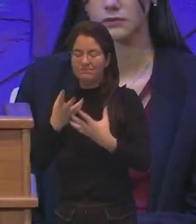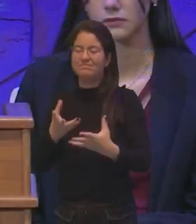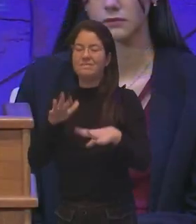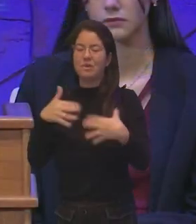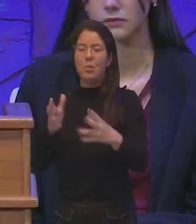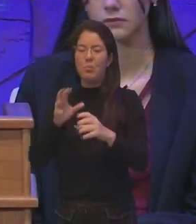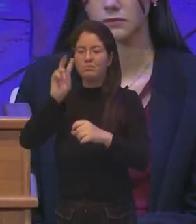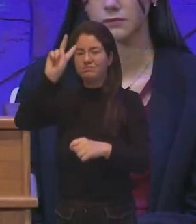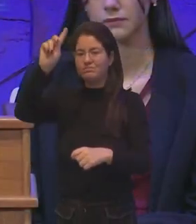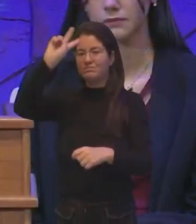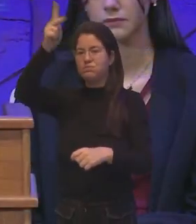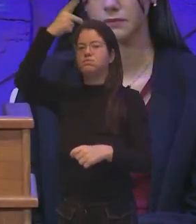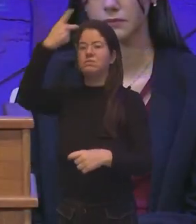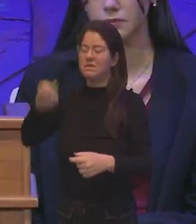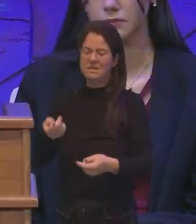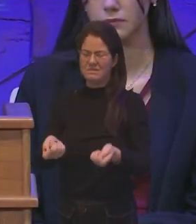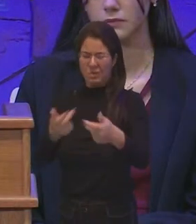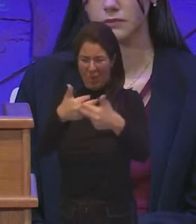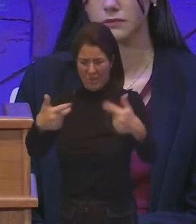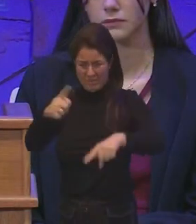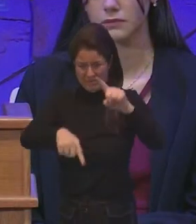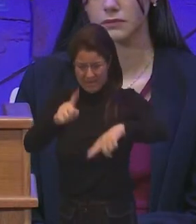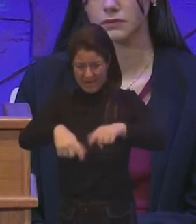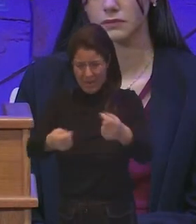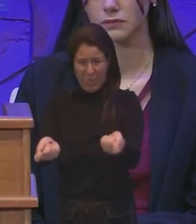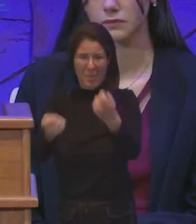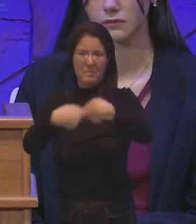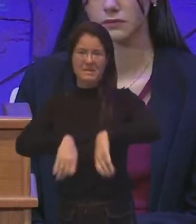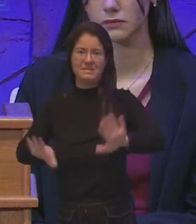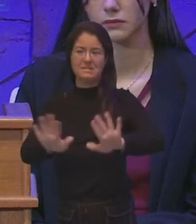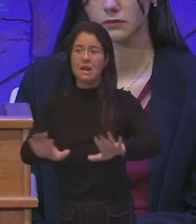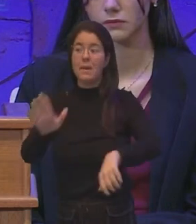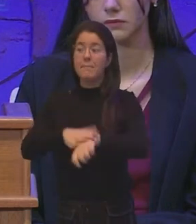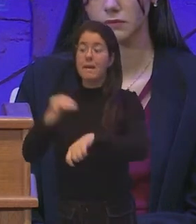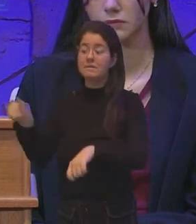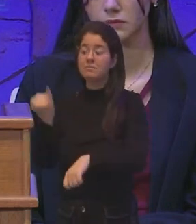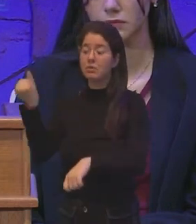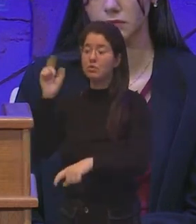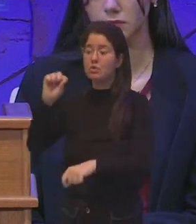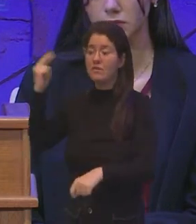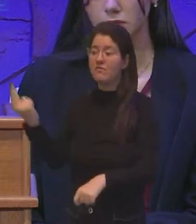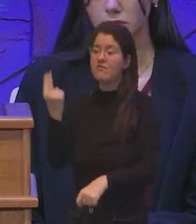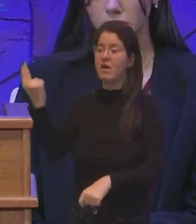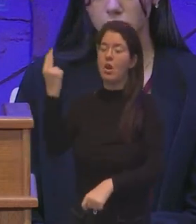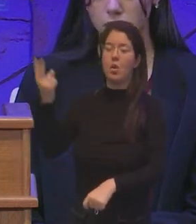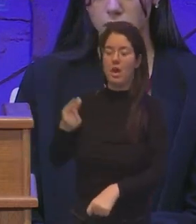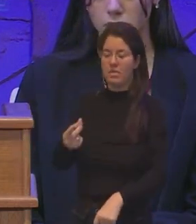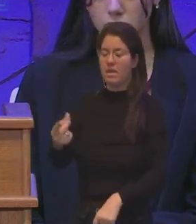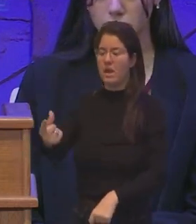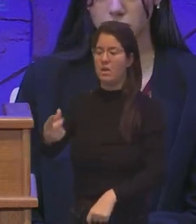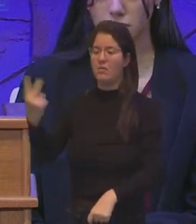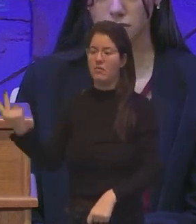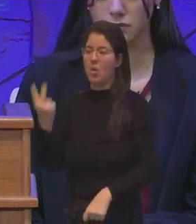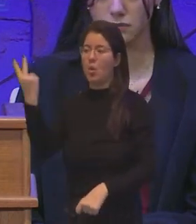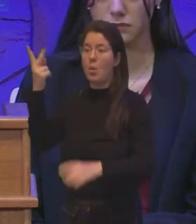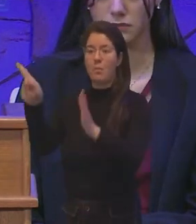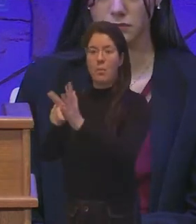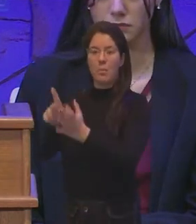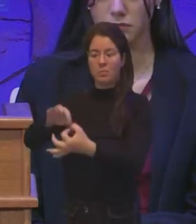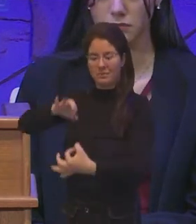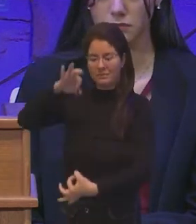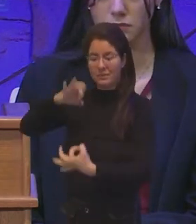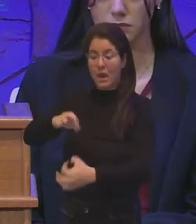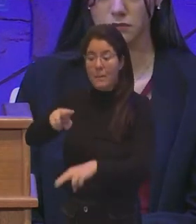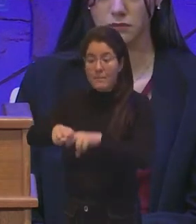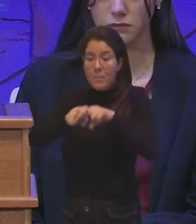O que importa são os valores eternos, os valores espirituais, e por isso eles